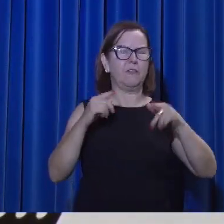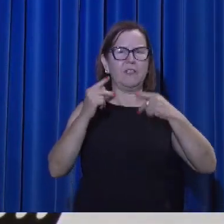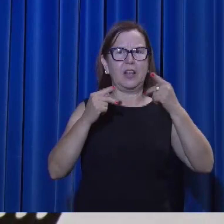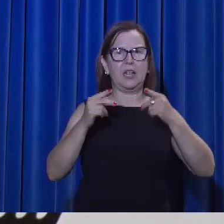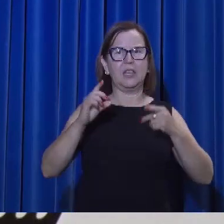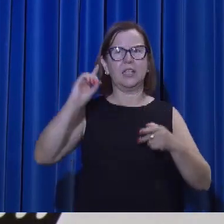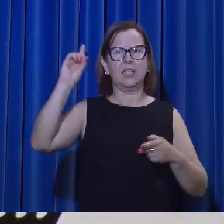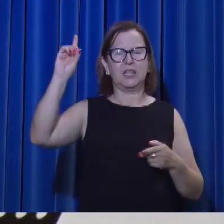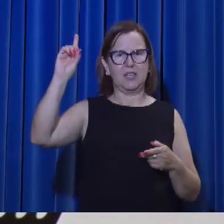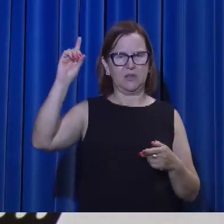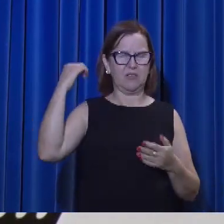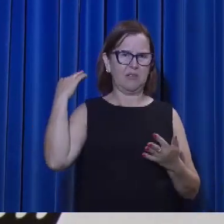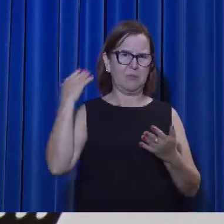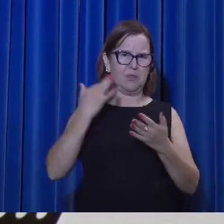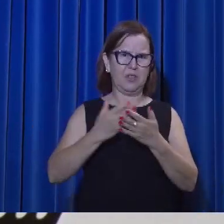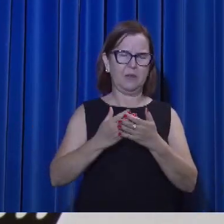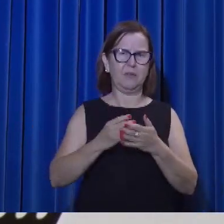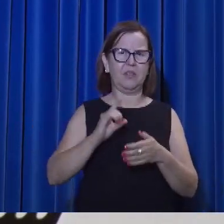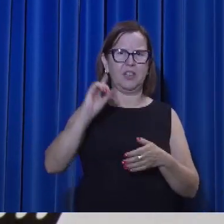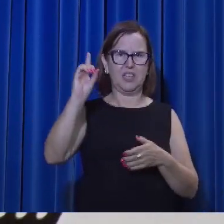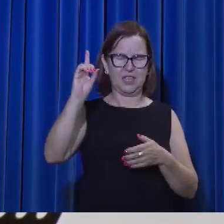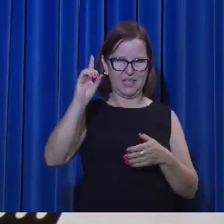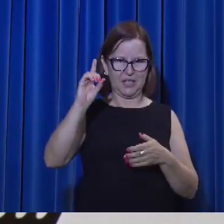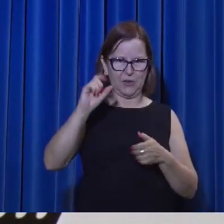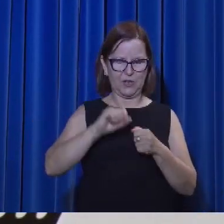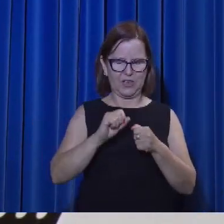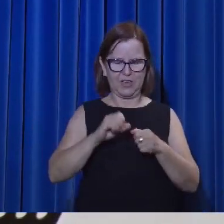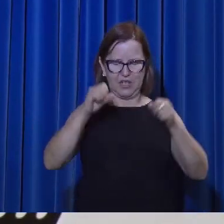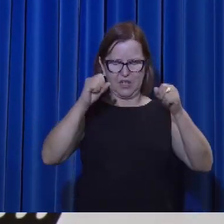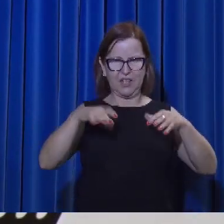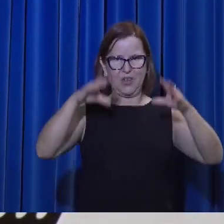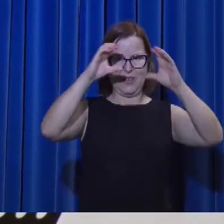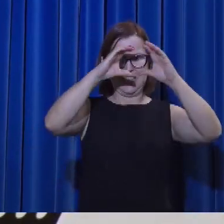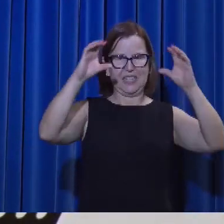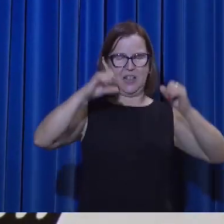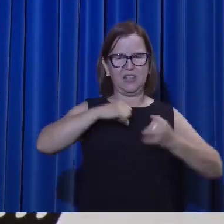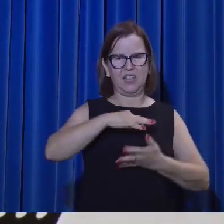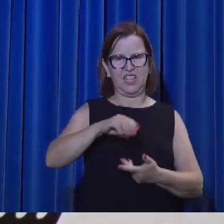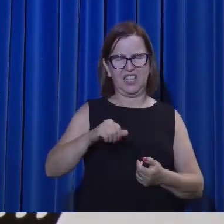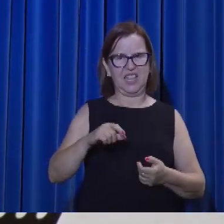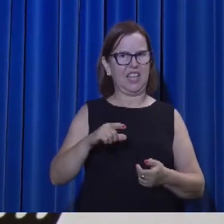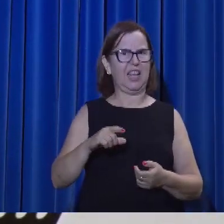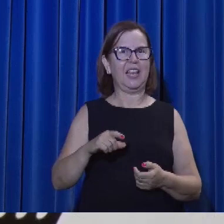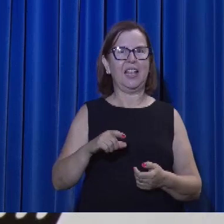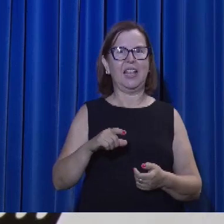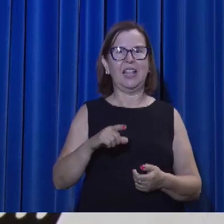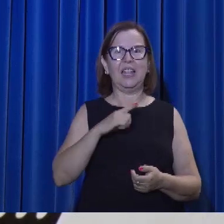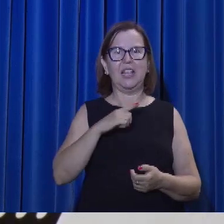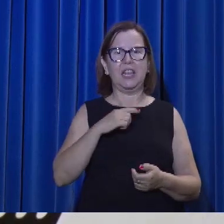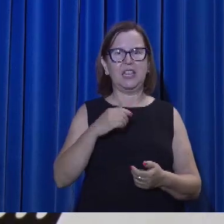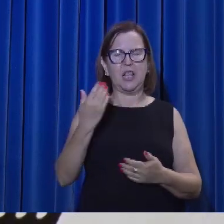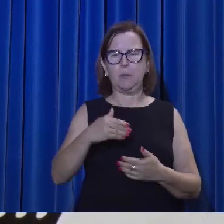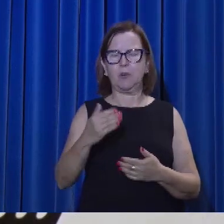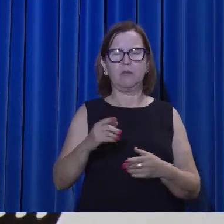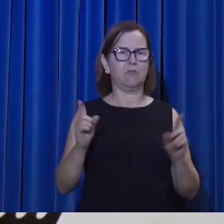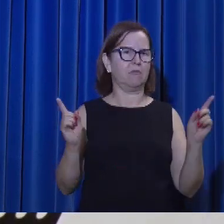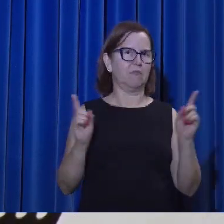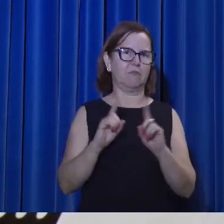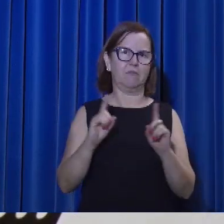a terra, e aqui nós vamos dar várias provas que isso é verdade. Não, meus irmãos, Deus não prova a sua existência, ele a declara.